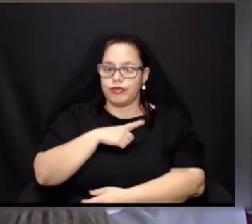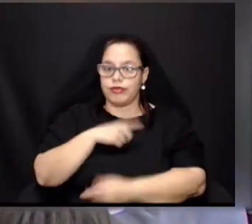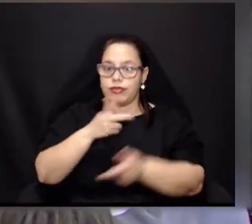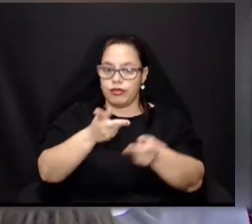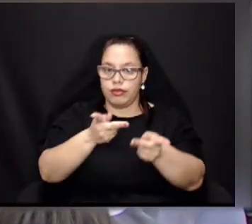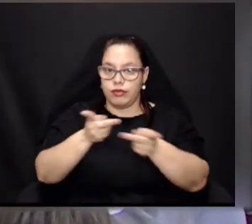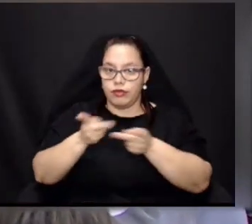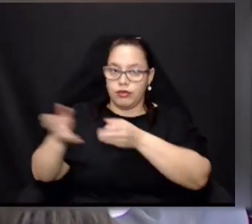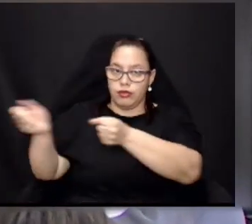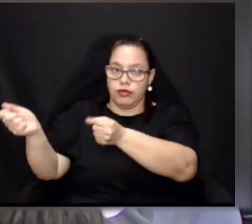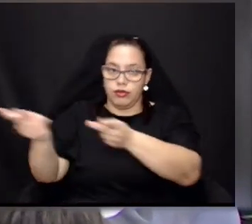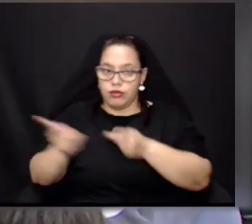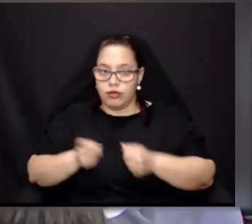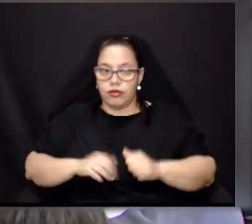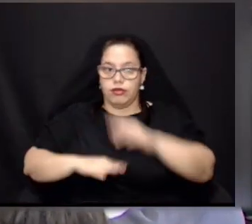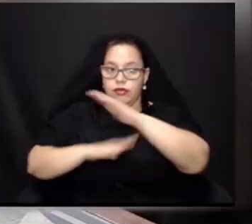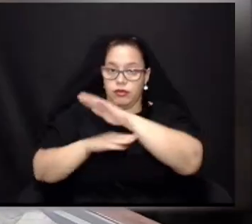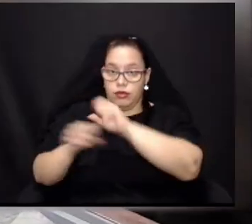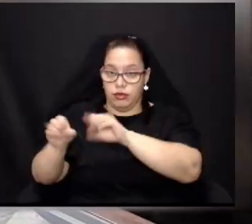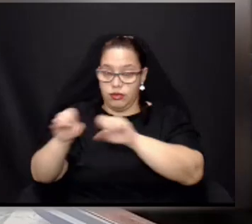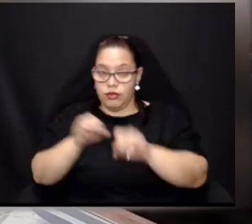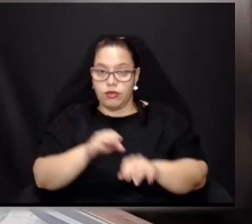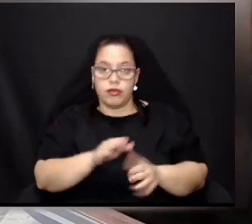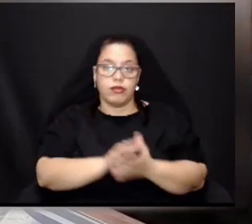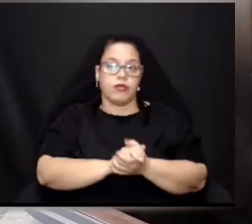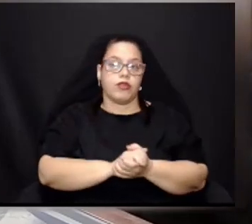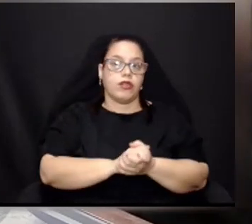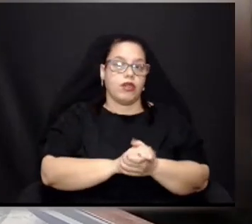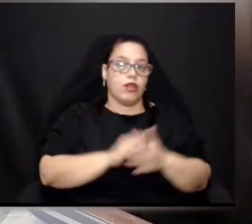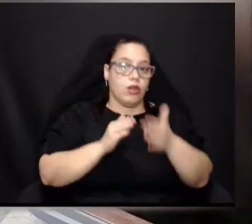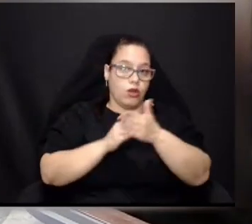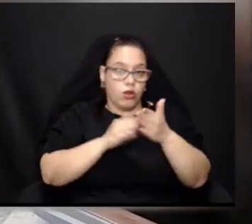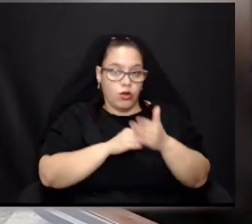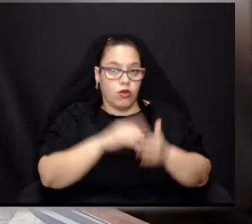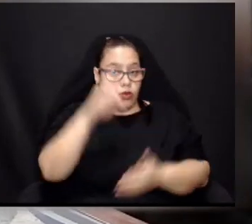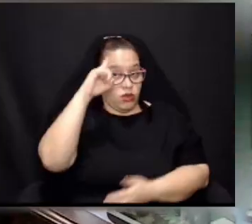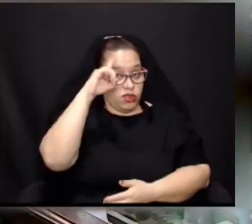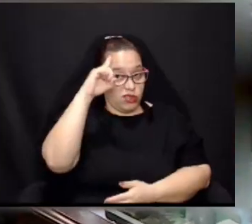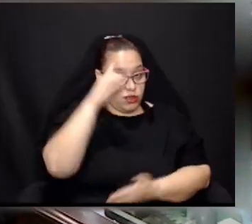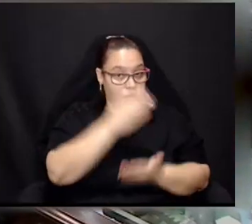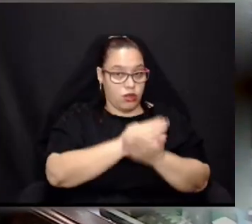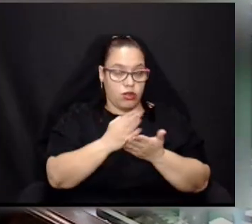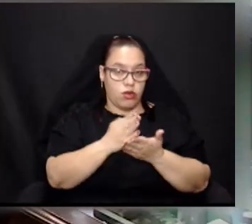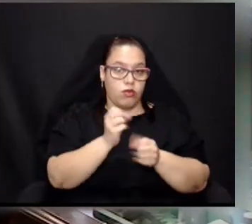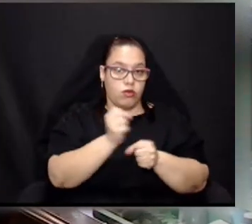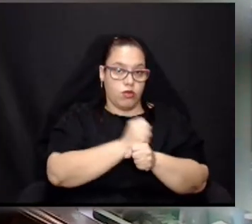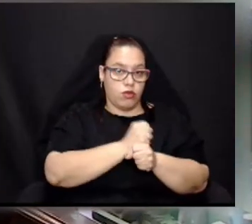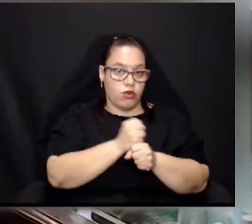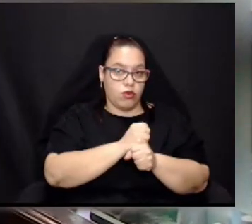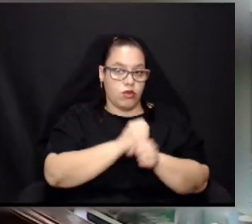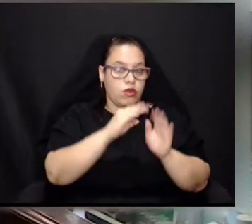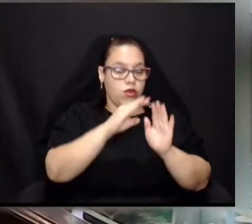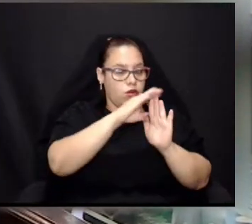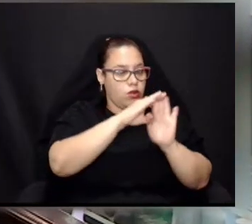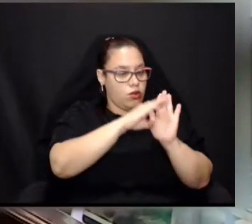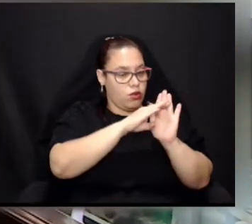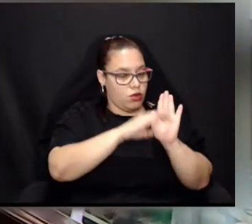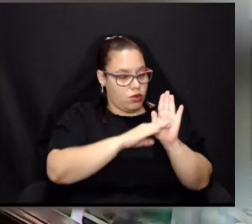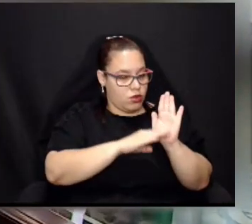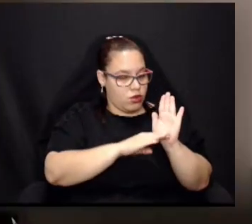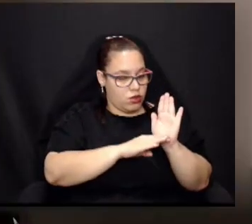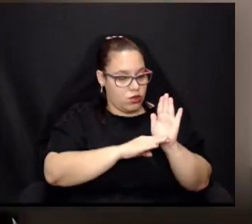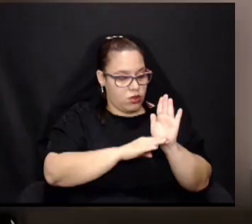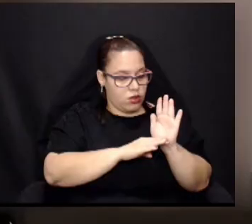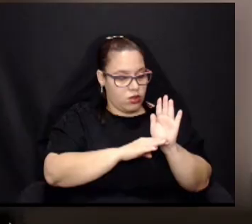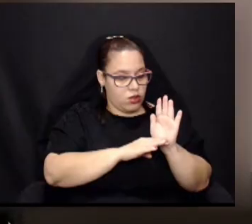né? Sim, a gente tem bloqueios de data, né? Então, todo início de ano a gente faz um calendário do programa, até para que todos os